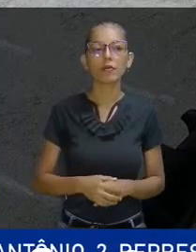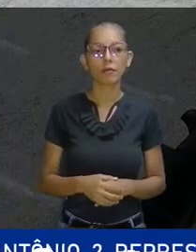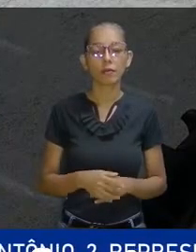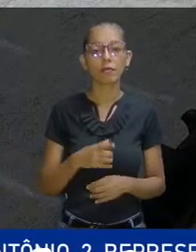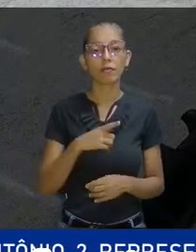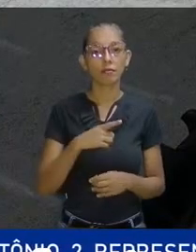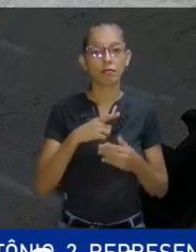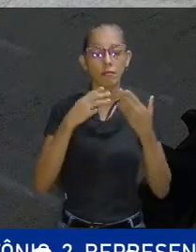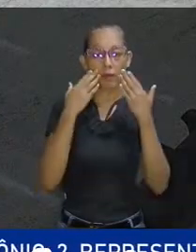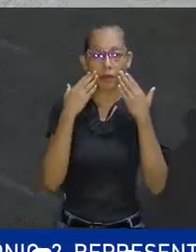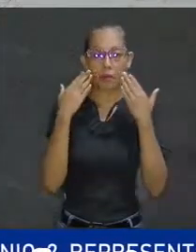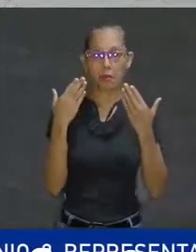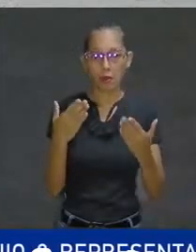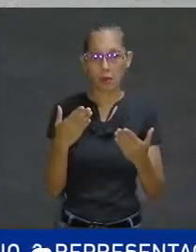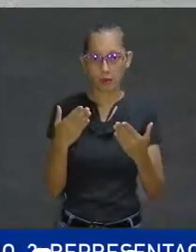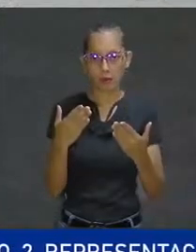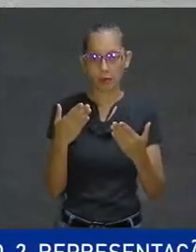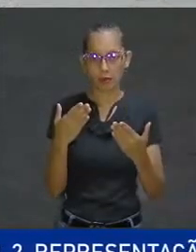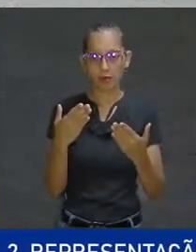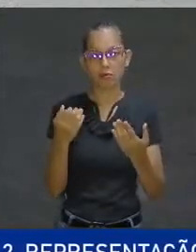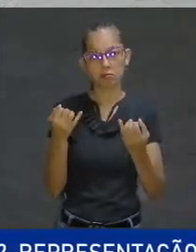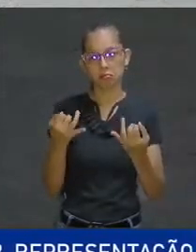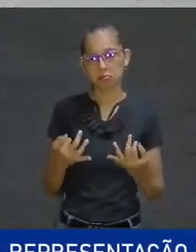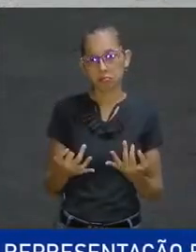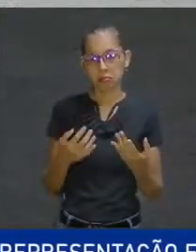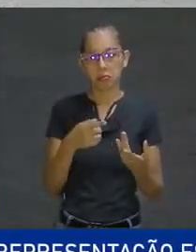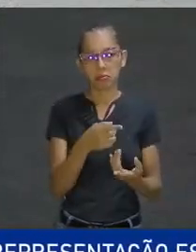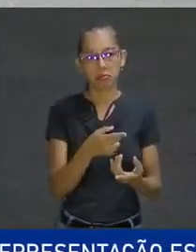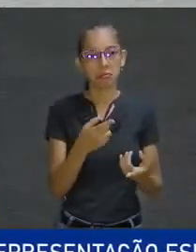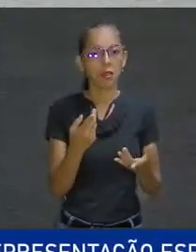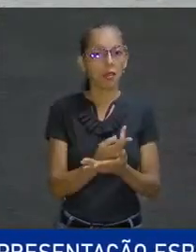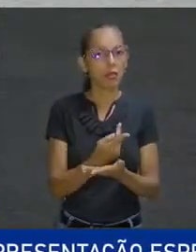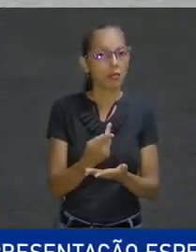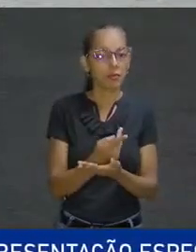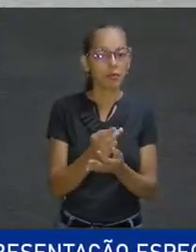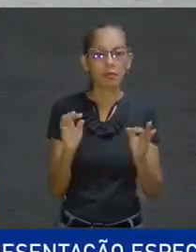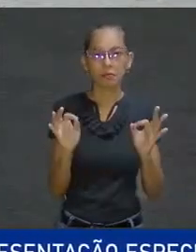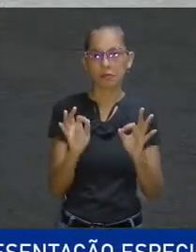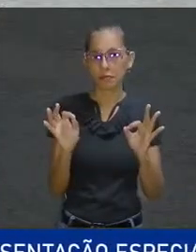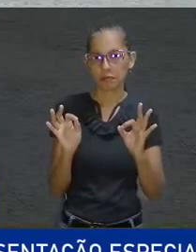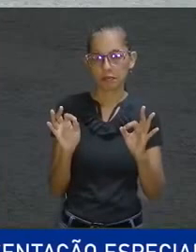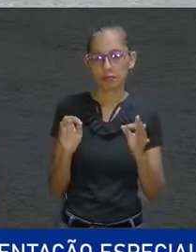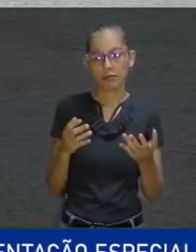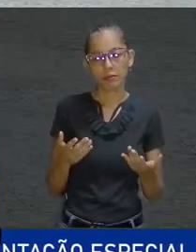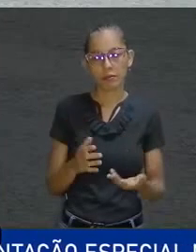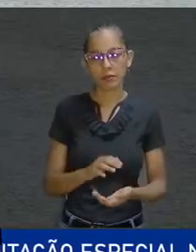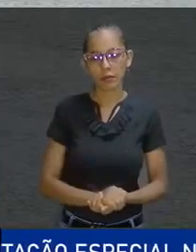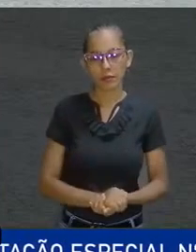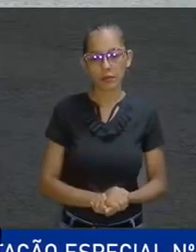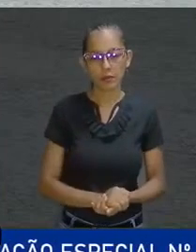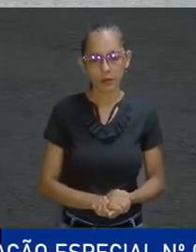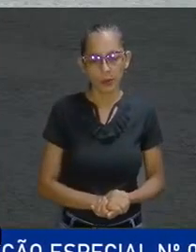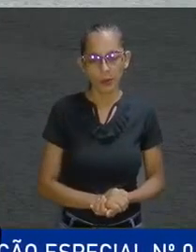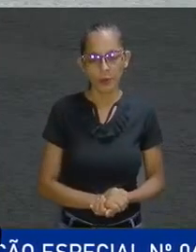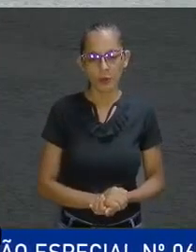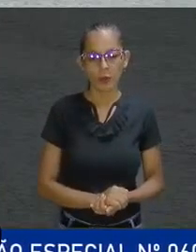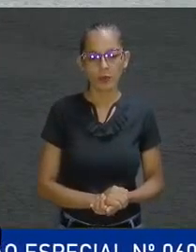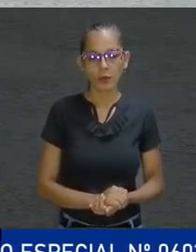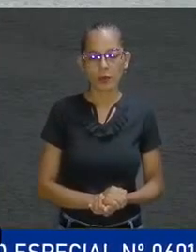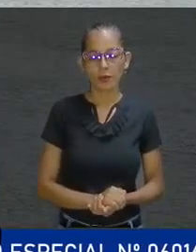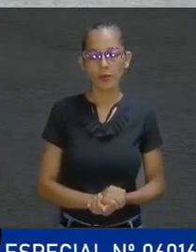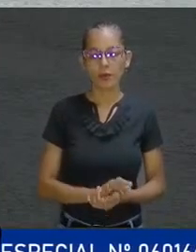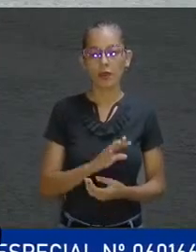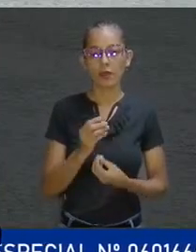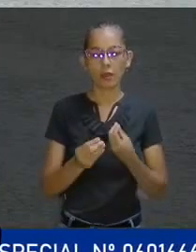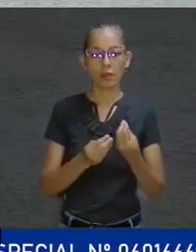lavratura do auto de prisão em flagrante e pelo irregular acesso aos dados celulares. E, na fundamentação, alegou